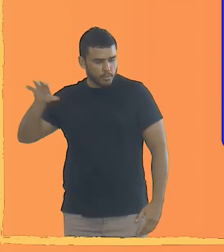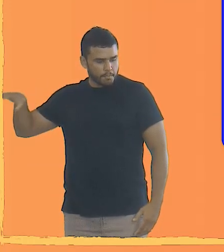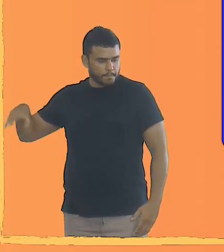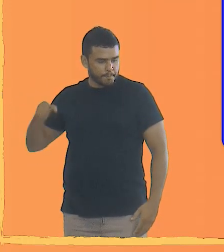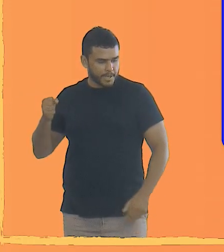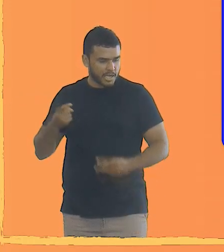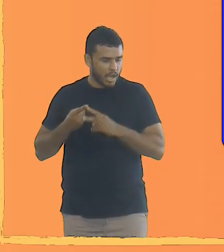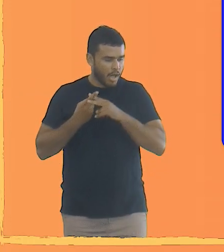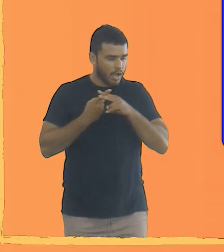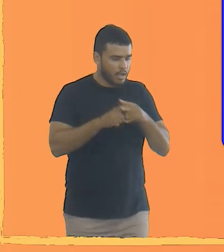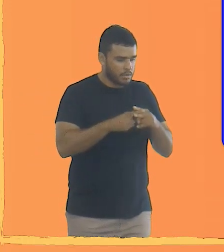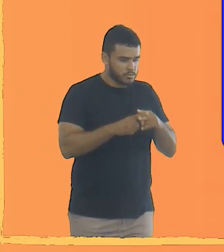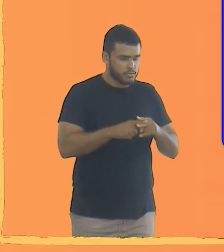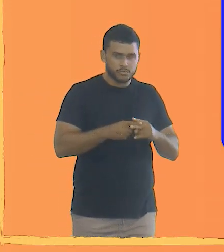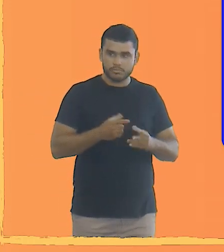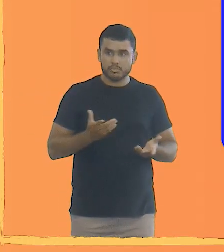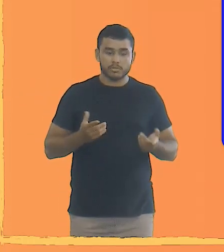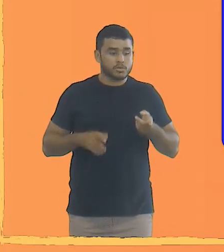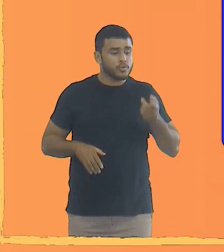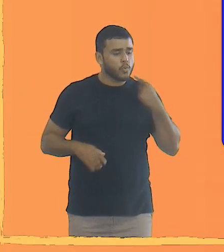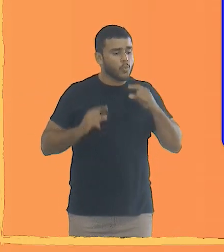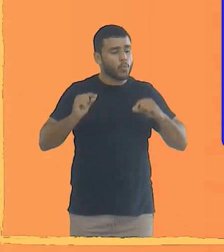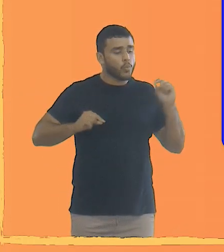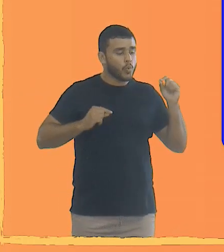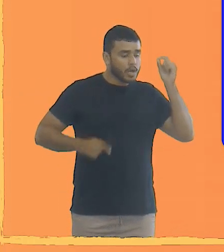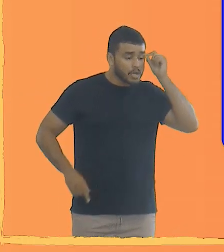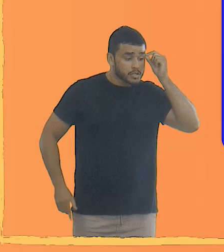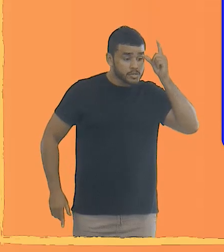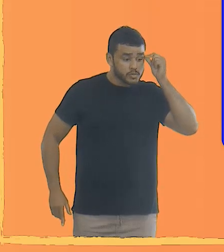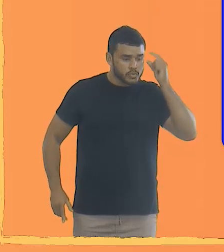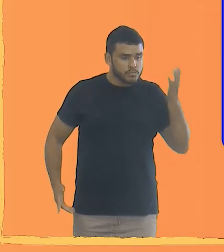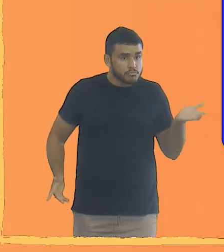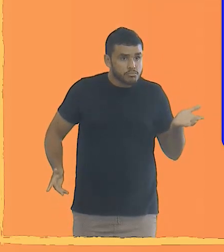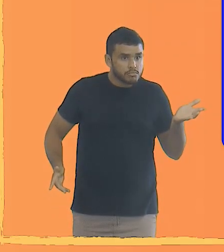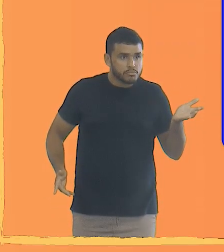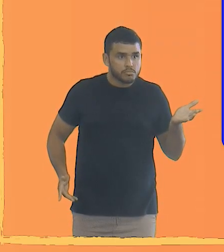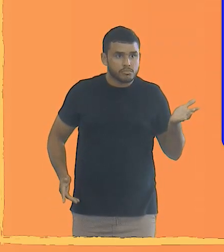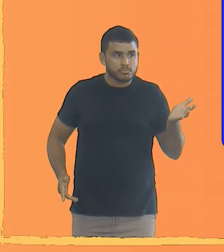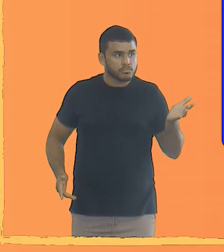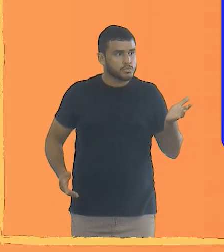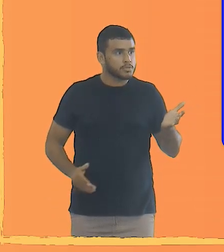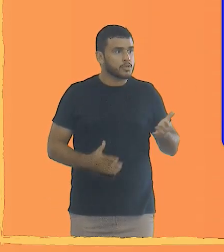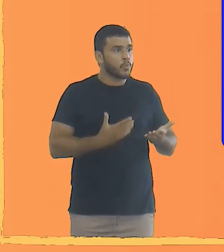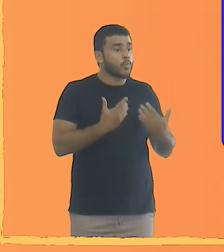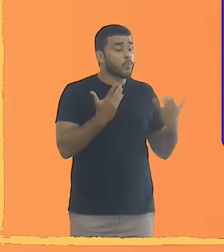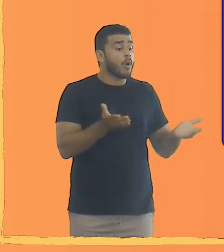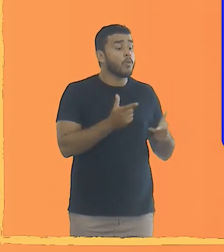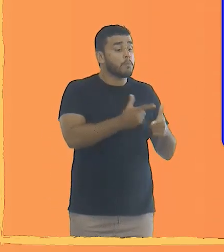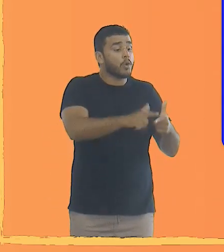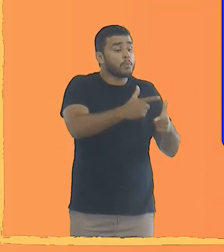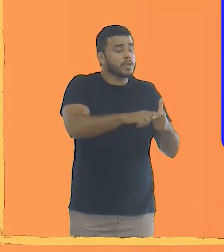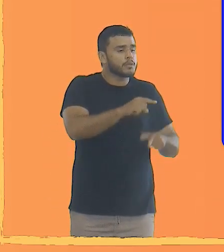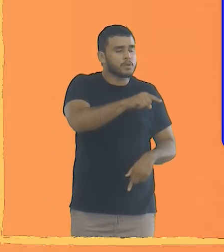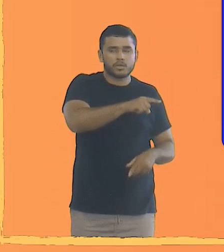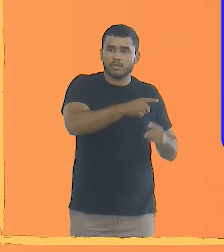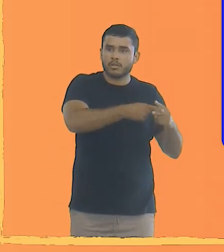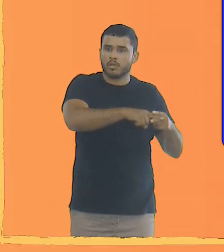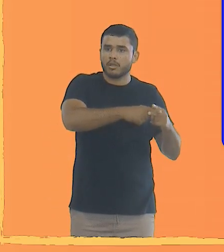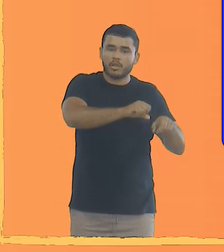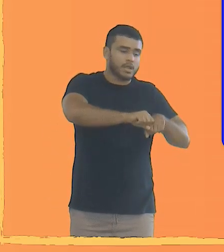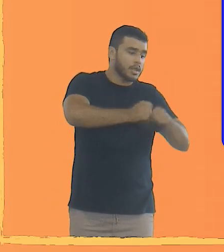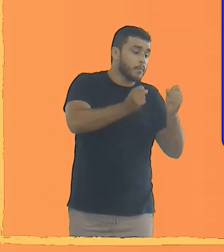os problemas. Não existe essa ferramenta mágica que resolva todos os problemas. Tá? Então, dentro da